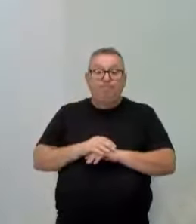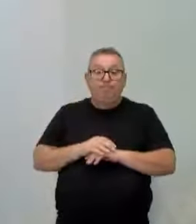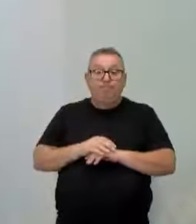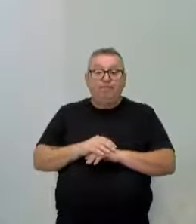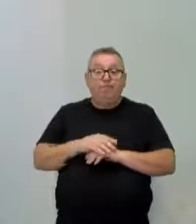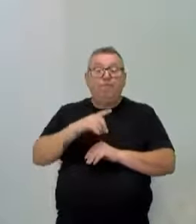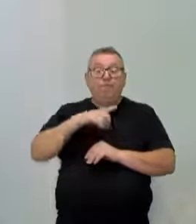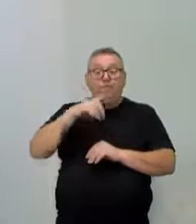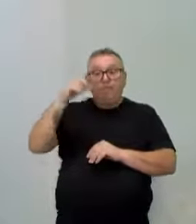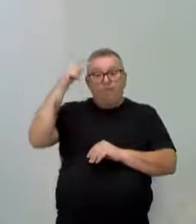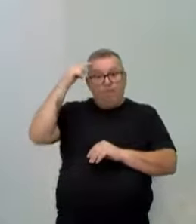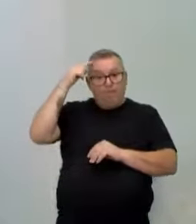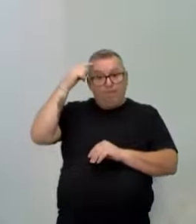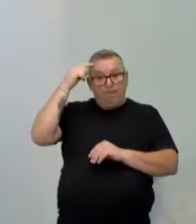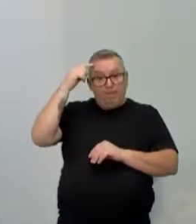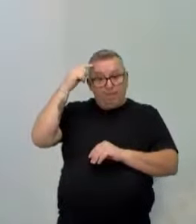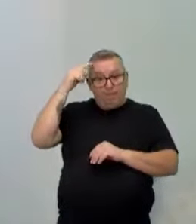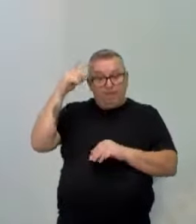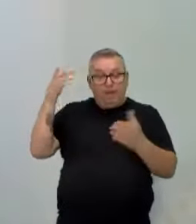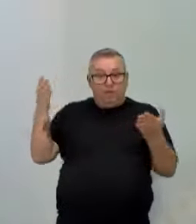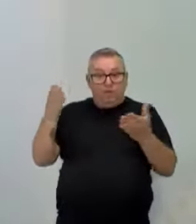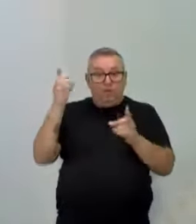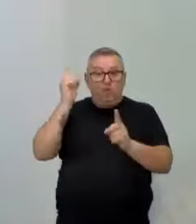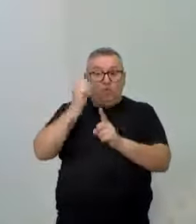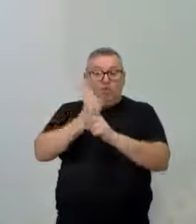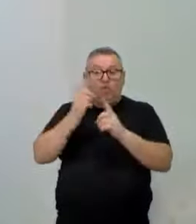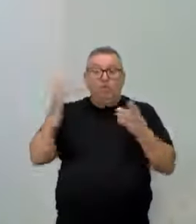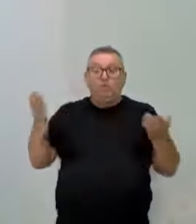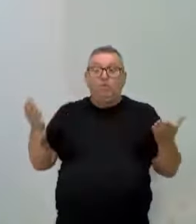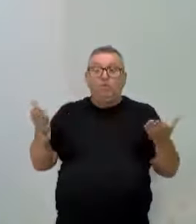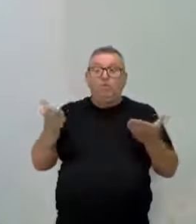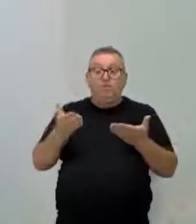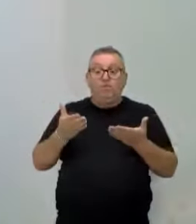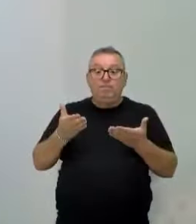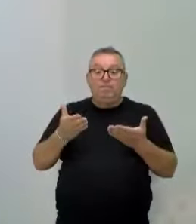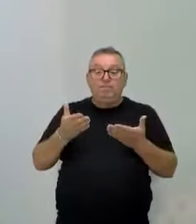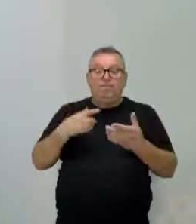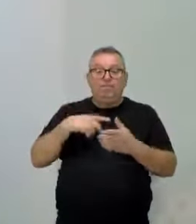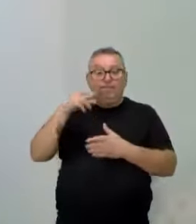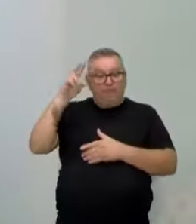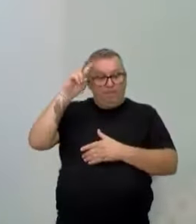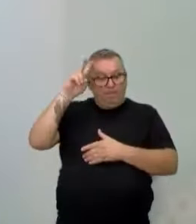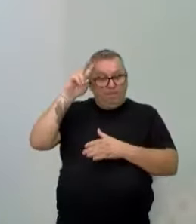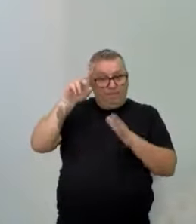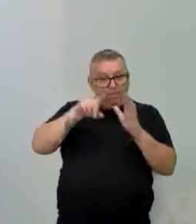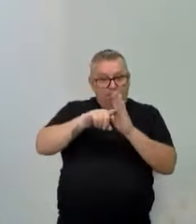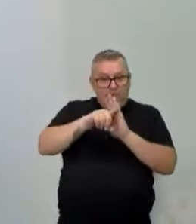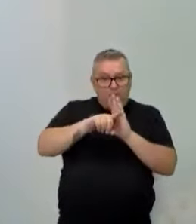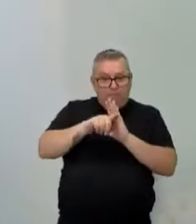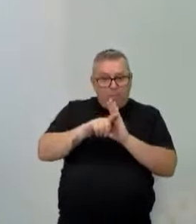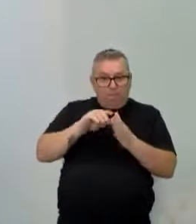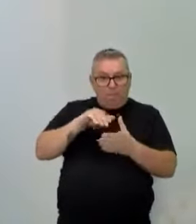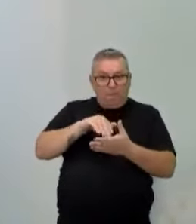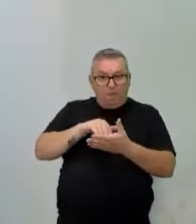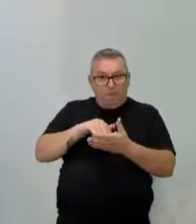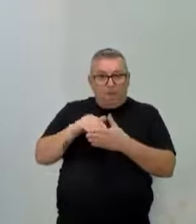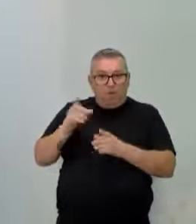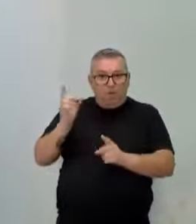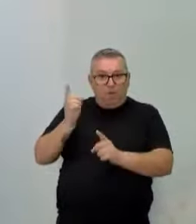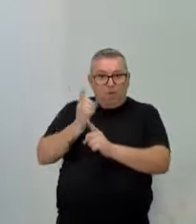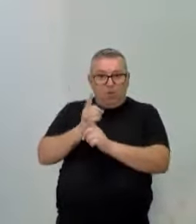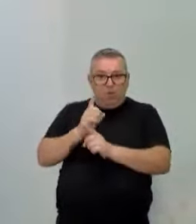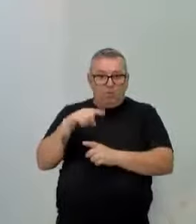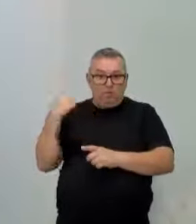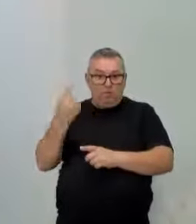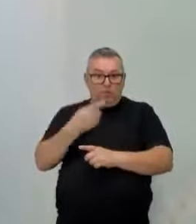Então, essa reflexão é a reflexão desse encontro de hoje. Daqui a pouco a gente retoma de novo essa pergunta mais para o finalzinho do nosso encontro, para